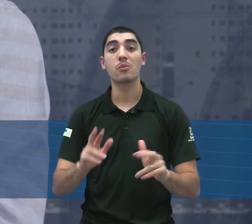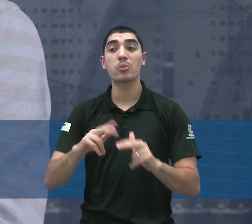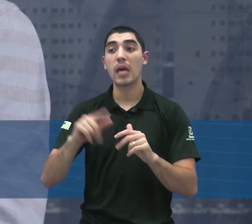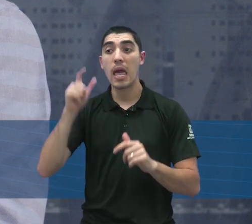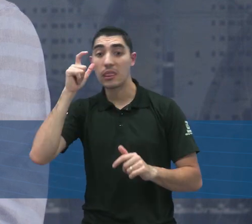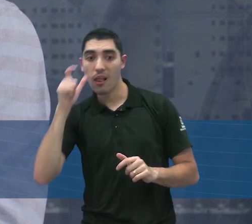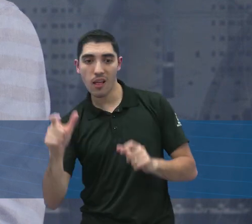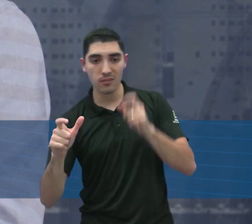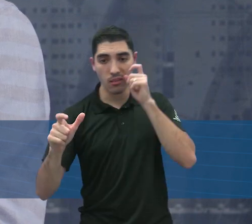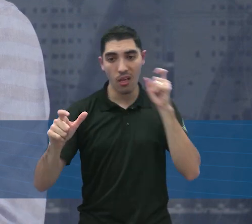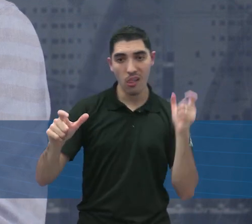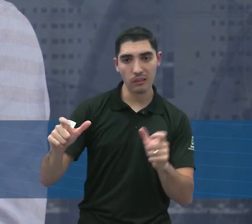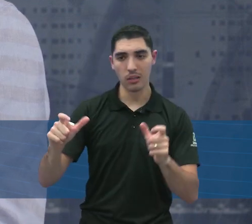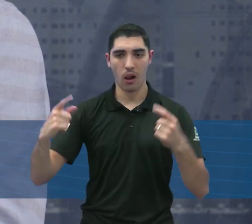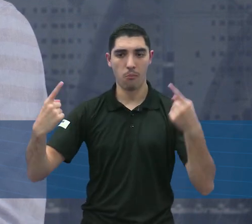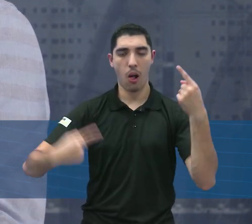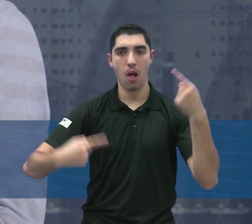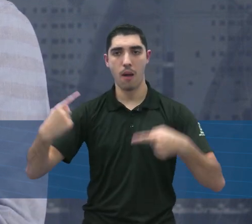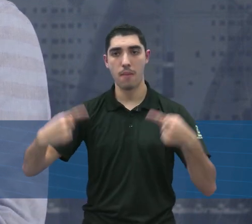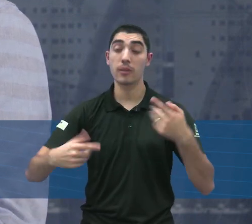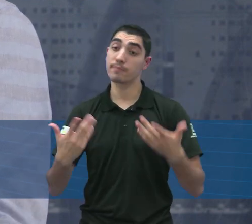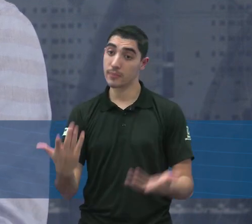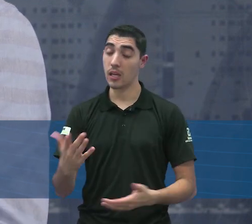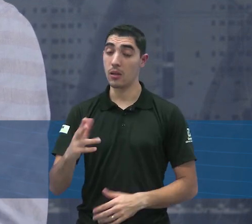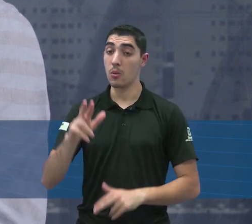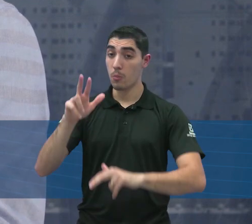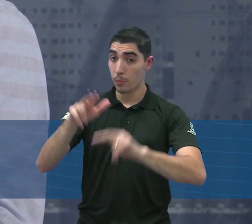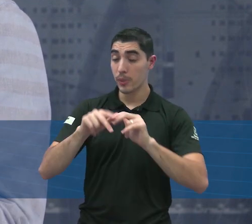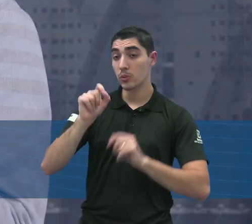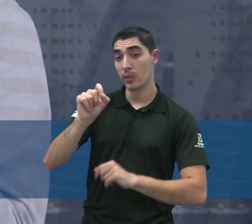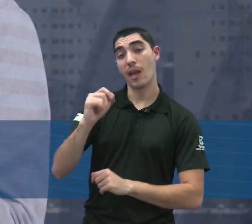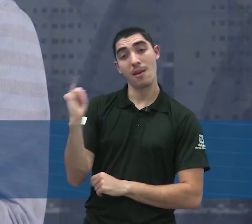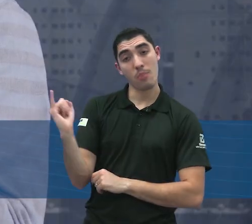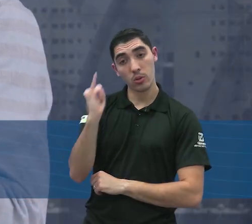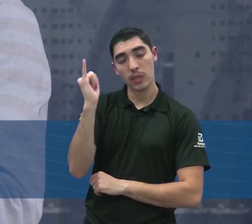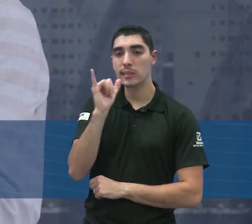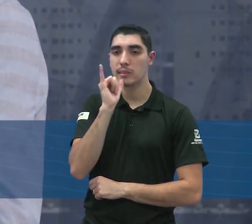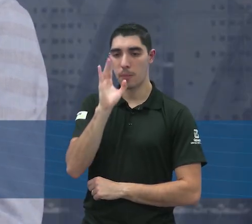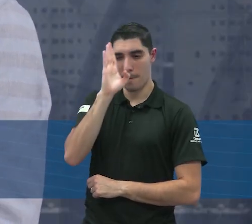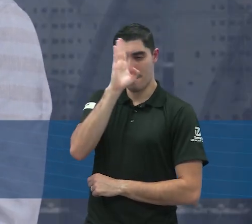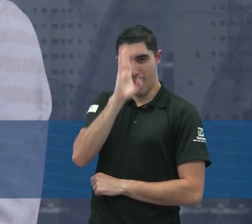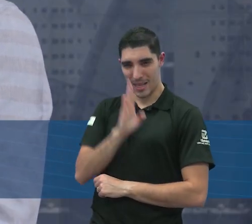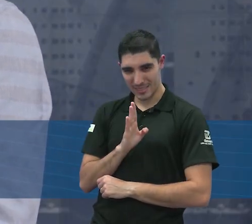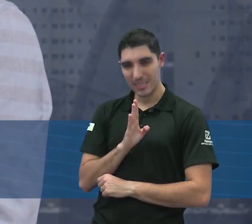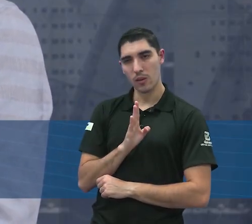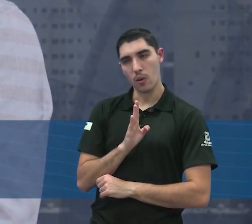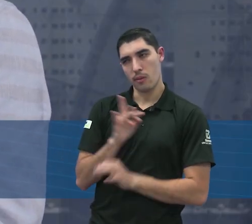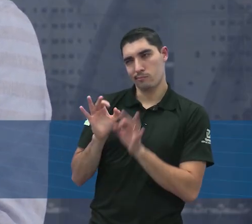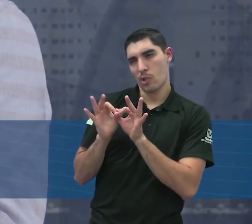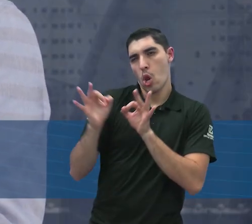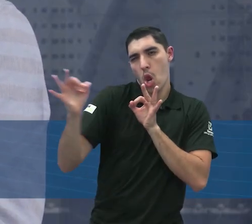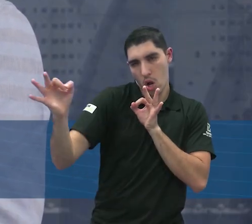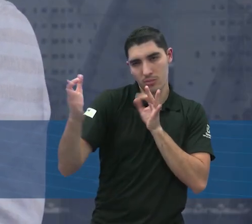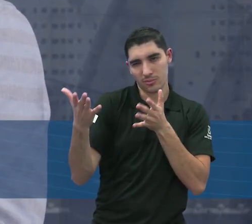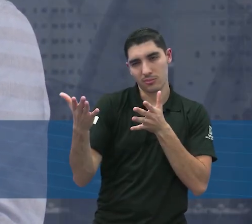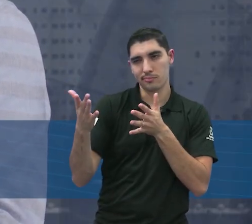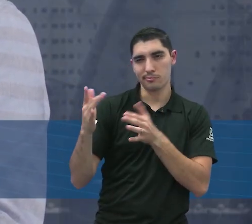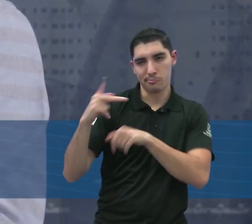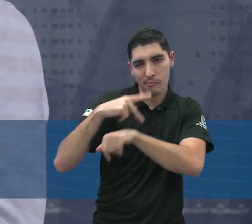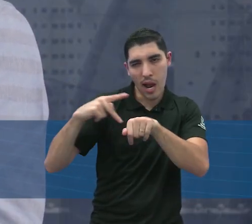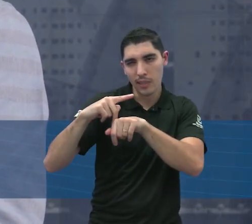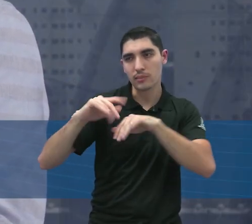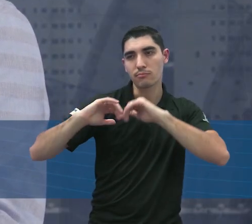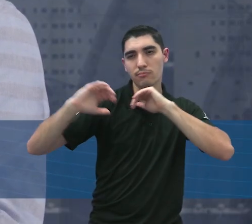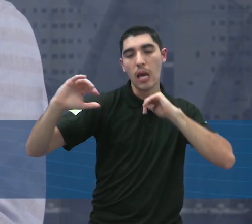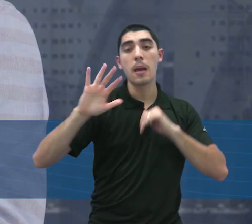muito importante, nós que estamos no Brasil, que estamos longe disso, que não estamos vendo as principais consequências, de tentar enfatizar que a